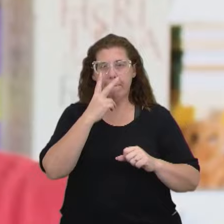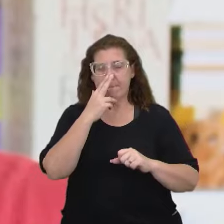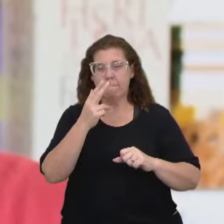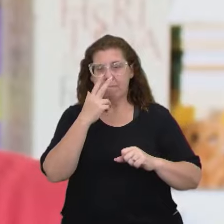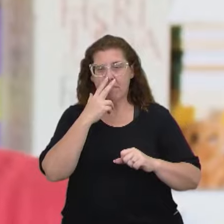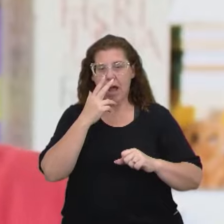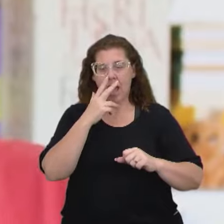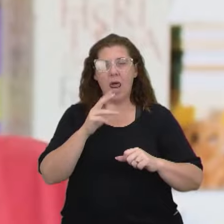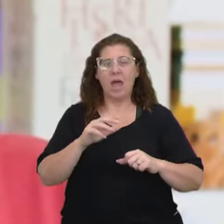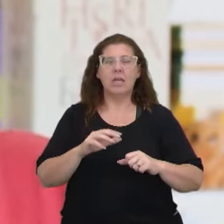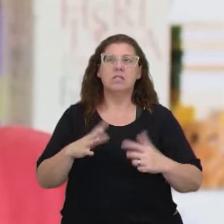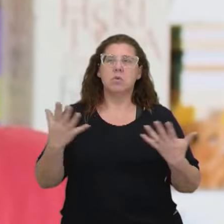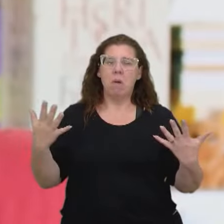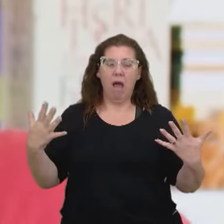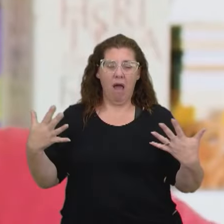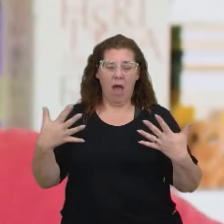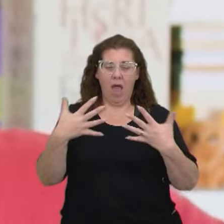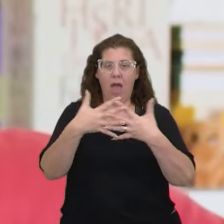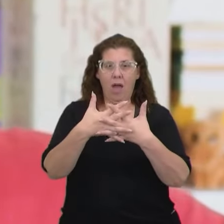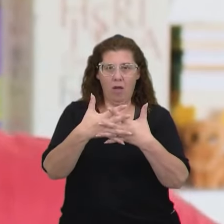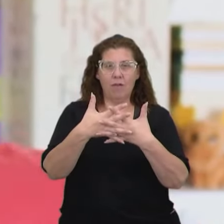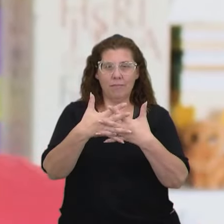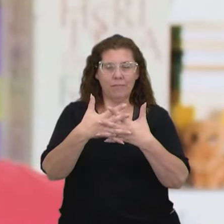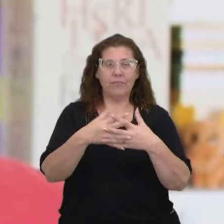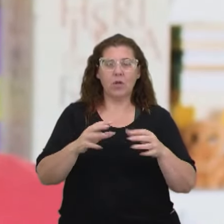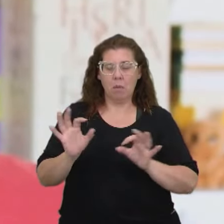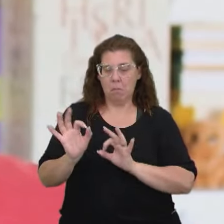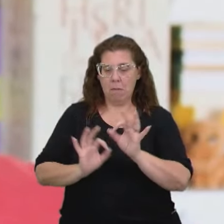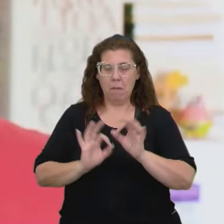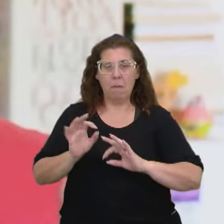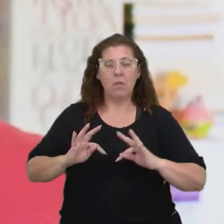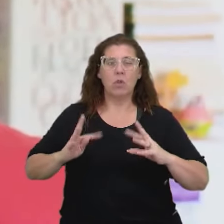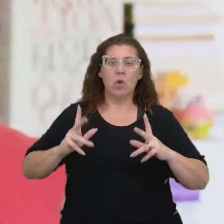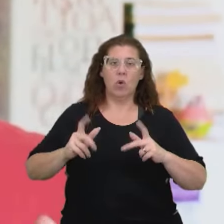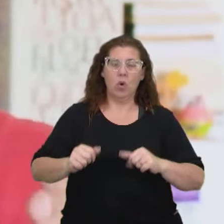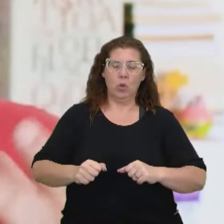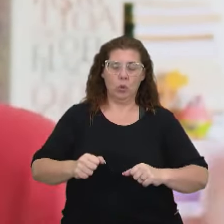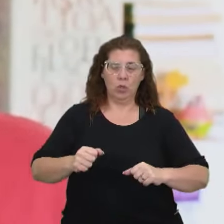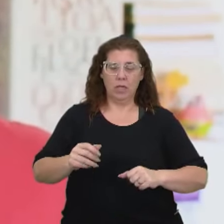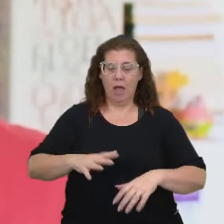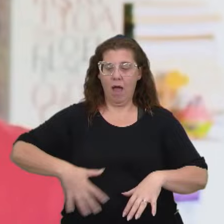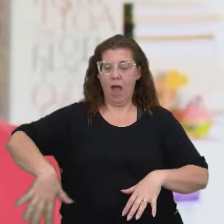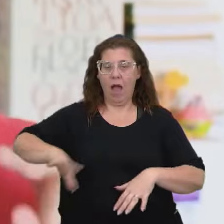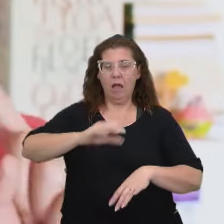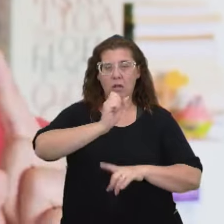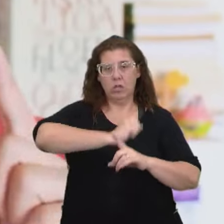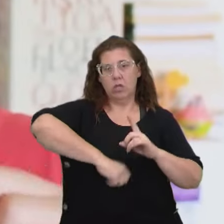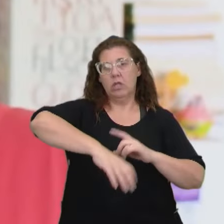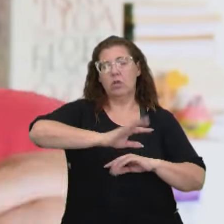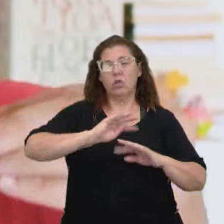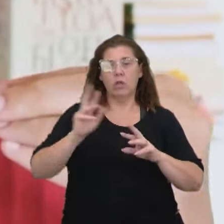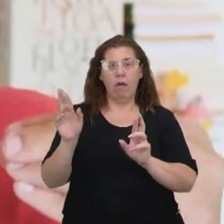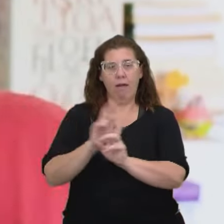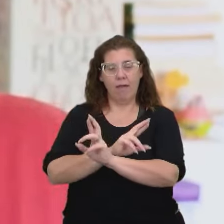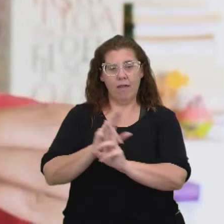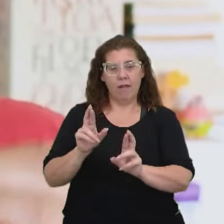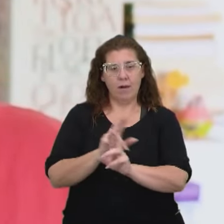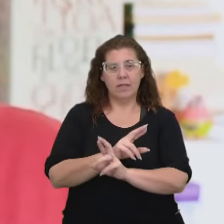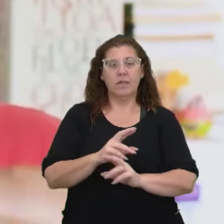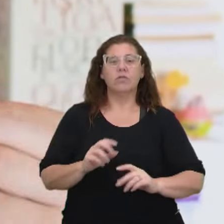uma malha que ultrapassa todo o corpo social, fazendo que toda relação seja